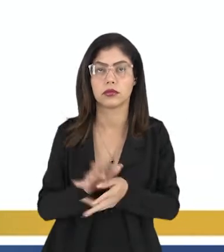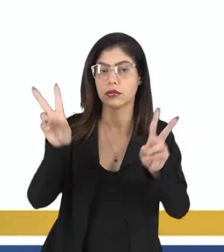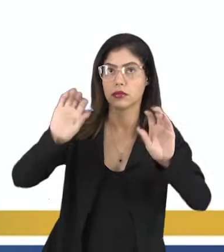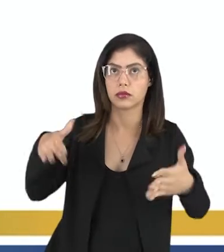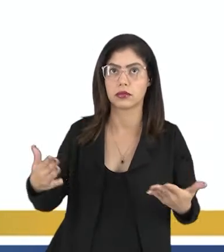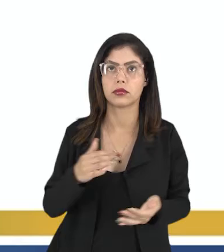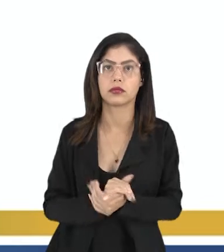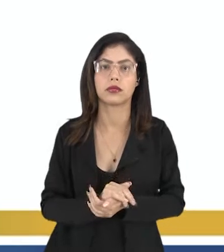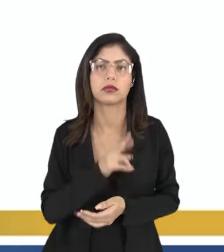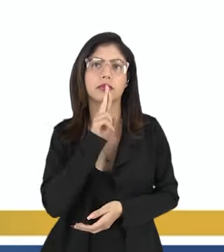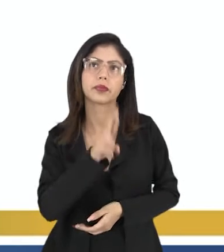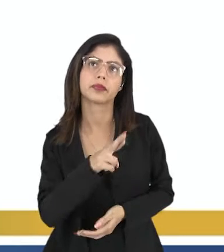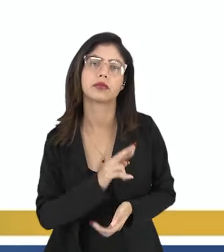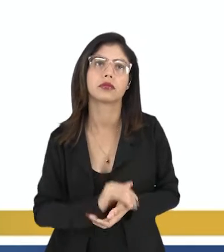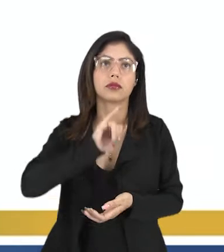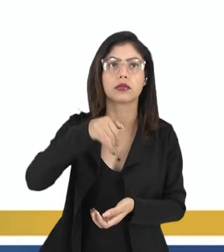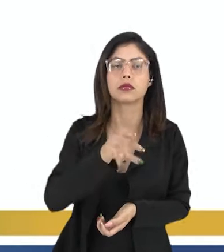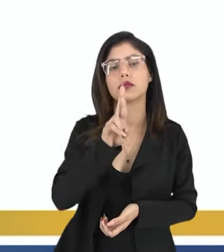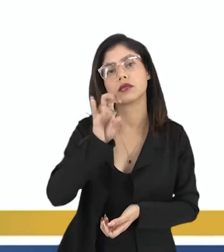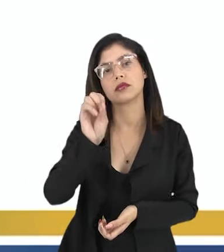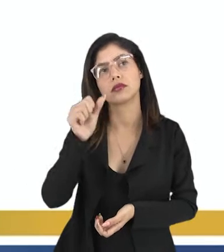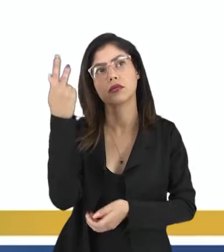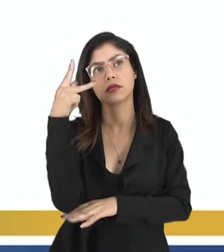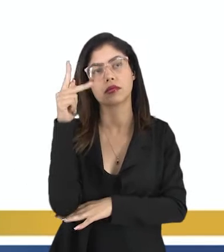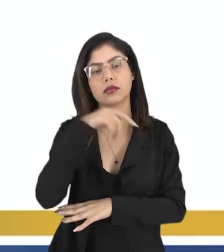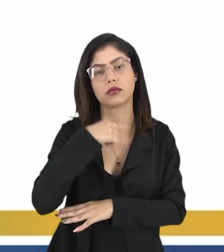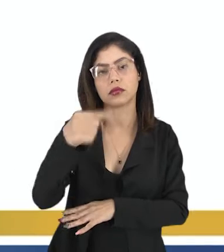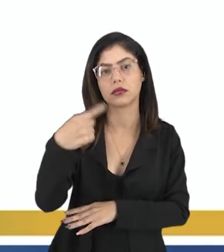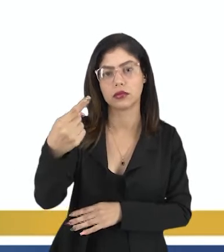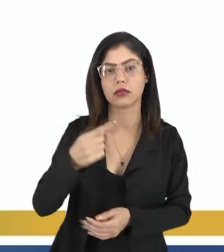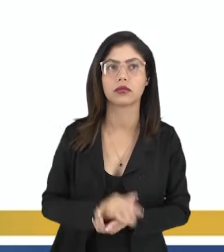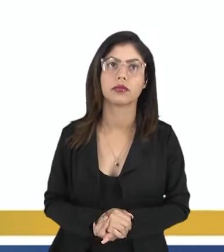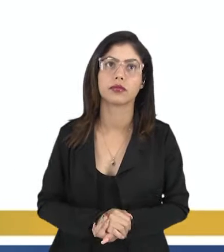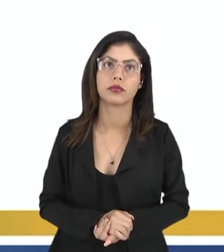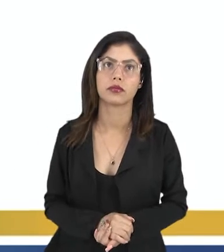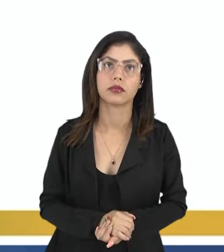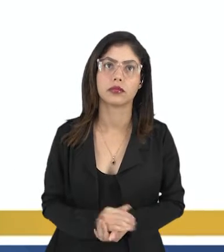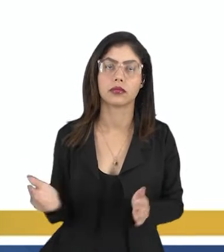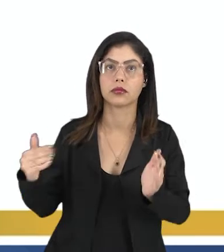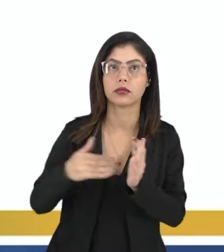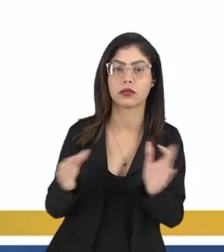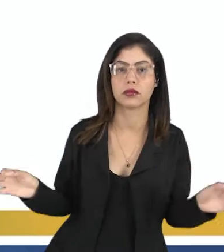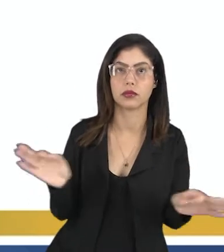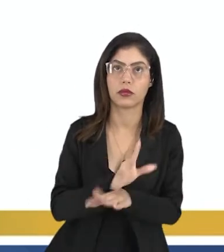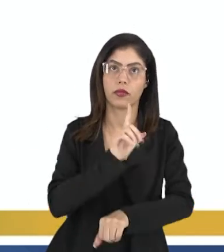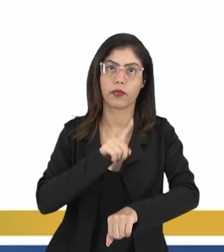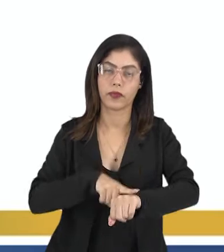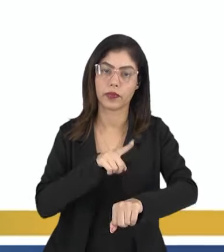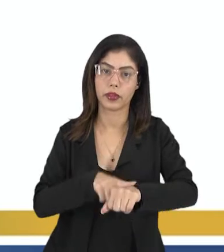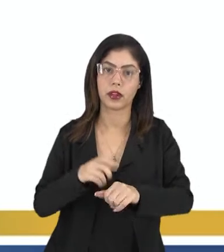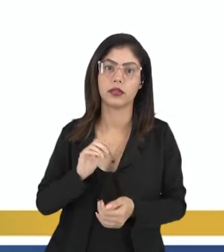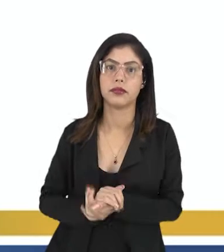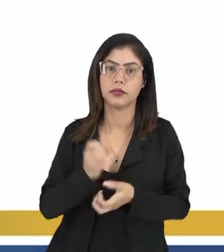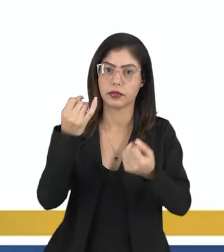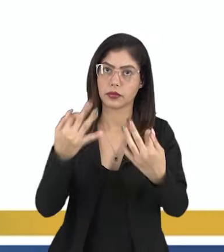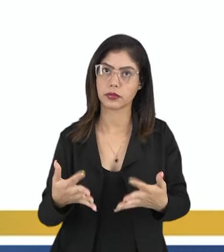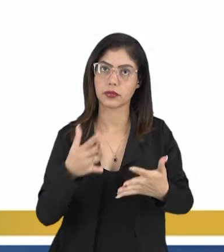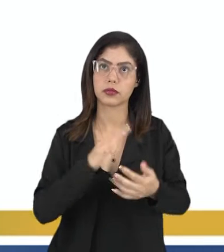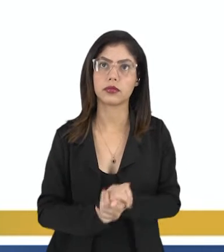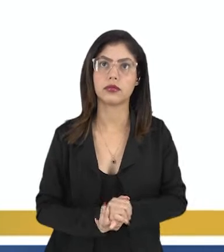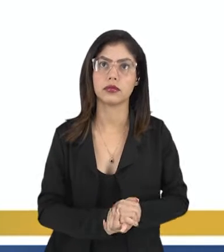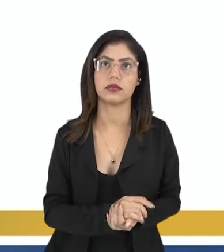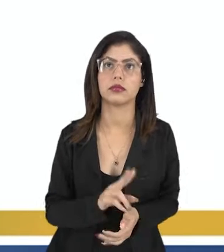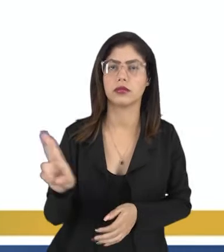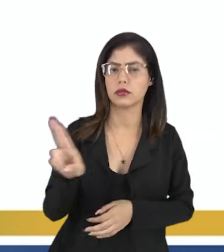montante sobre o qual se calcula os juros do período seguinte, até esgotar o tempo da